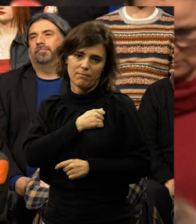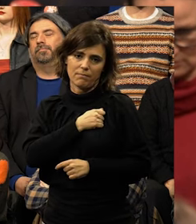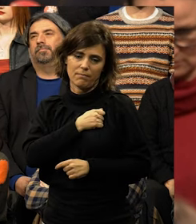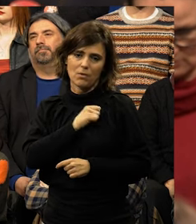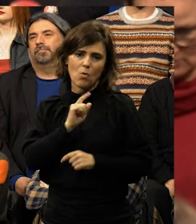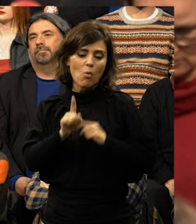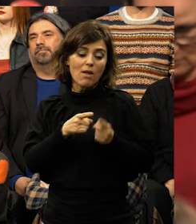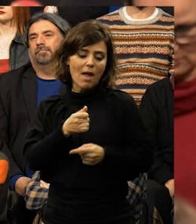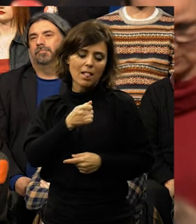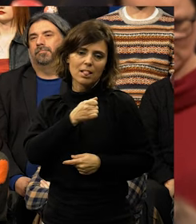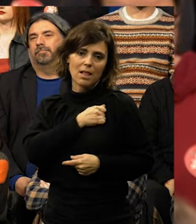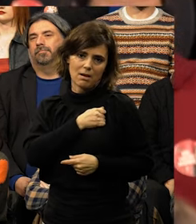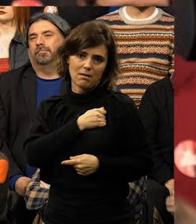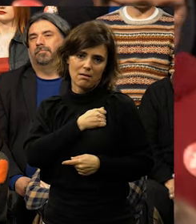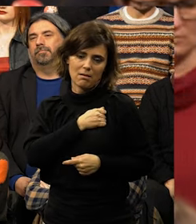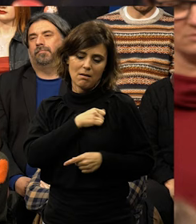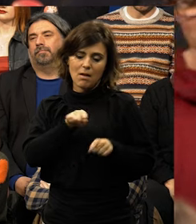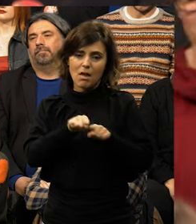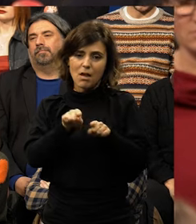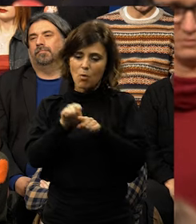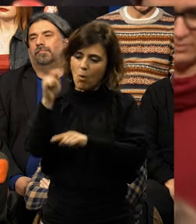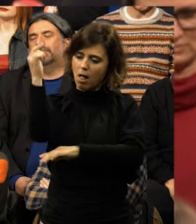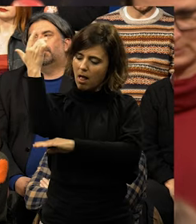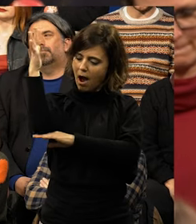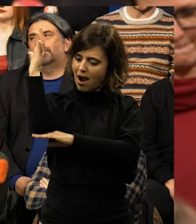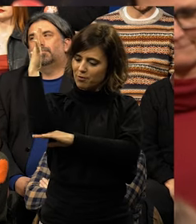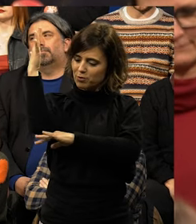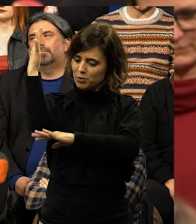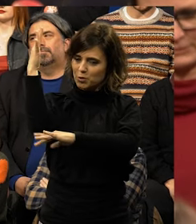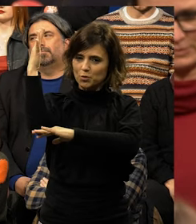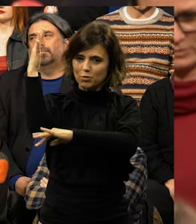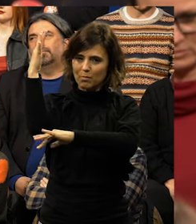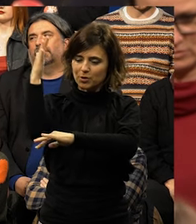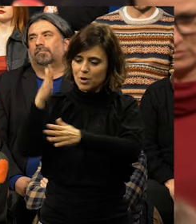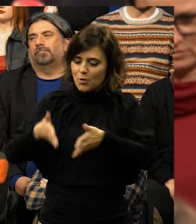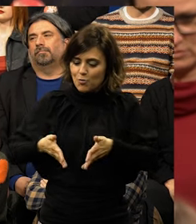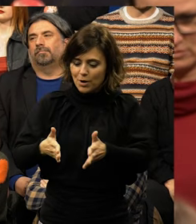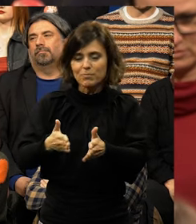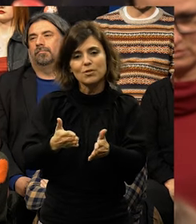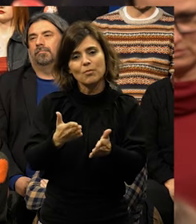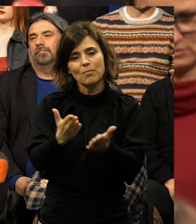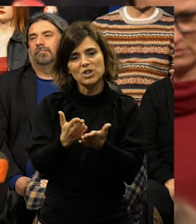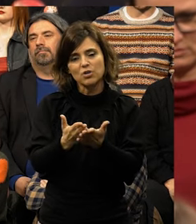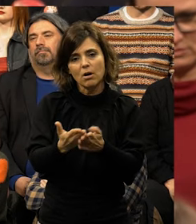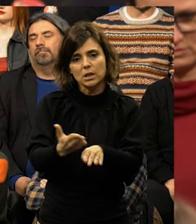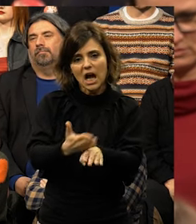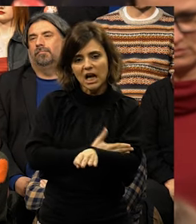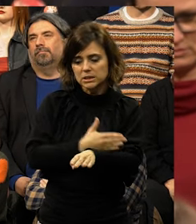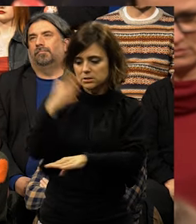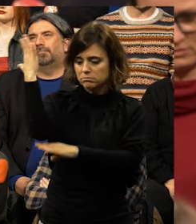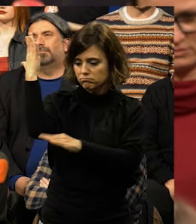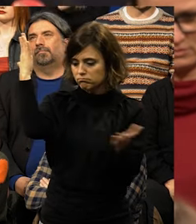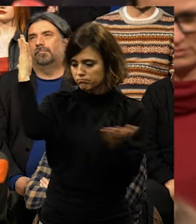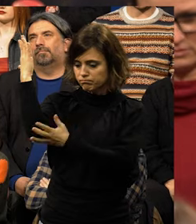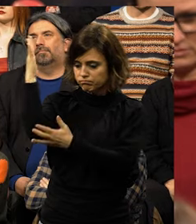um lar é a sombra das Árvores no caminho para a escola antes de serem arrancadas é o retrato a preto e